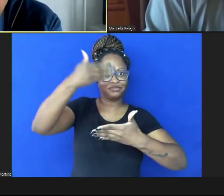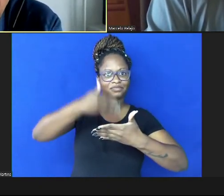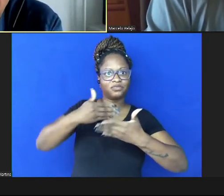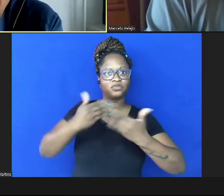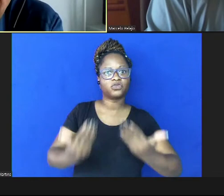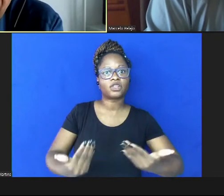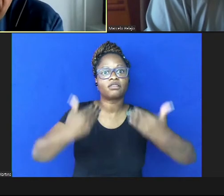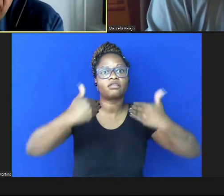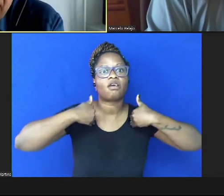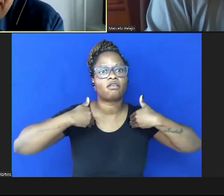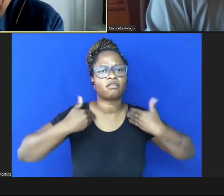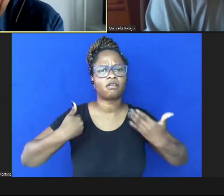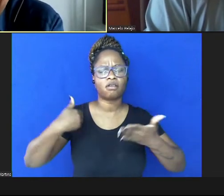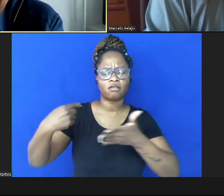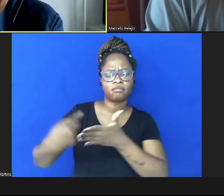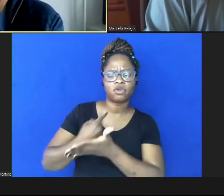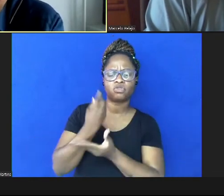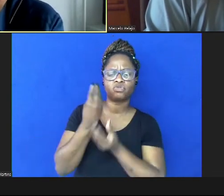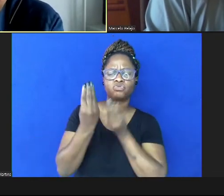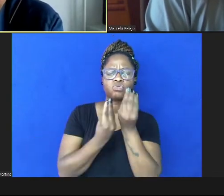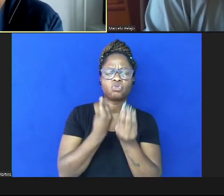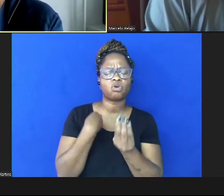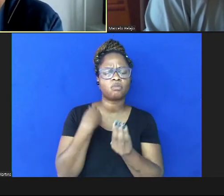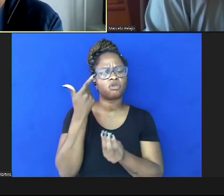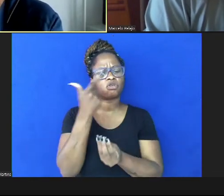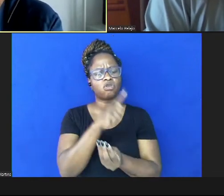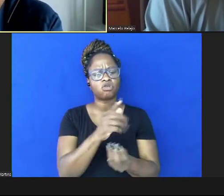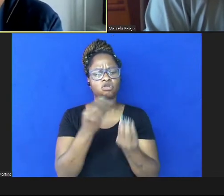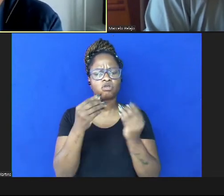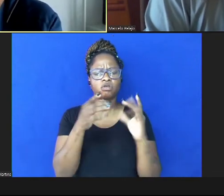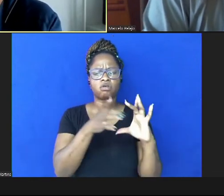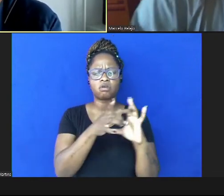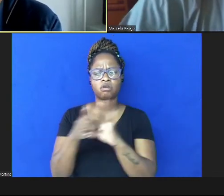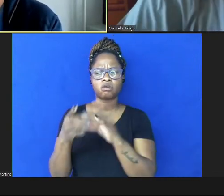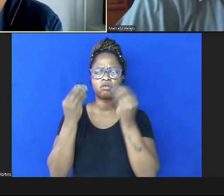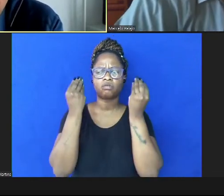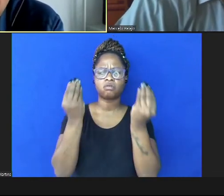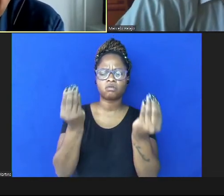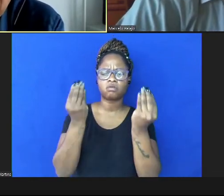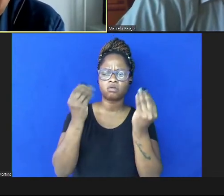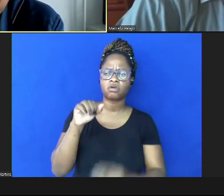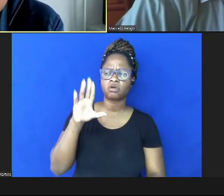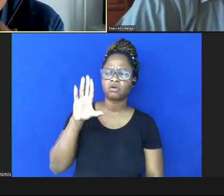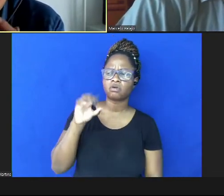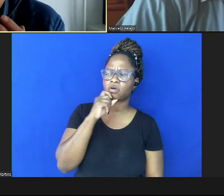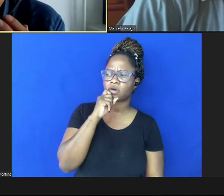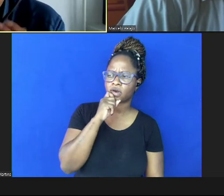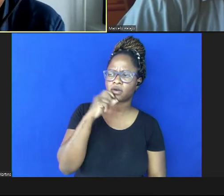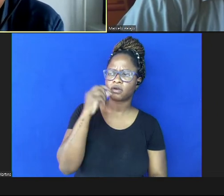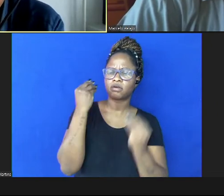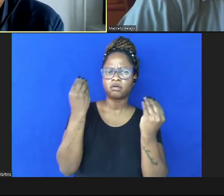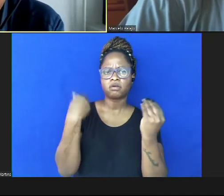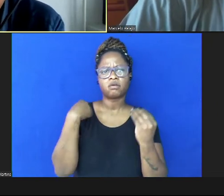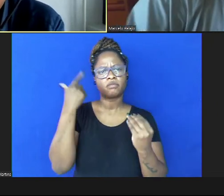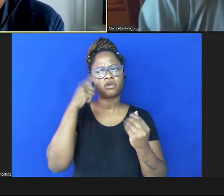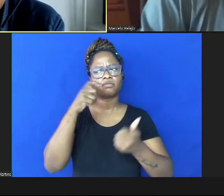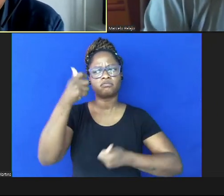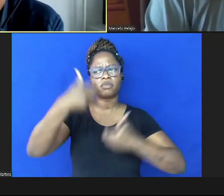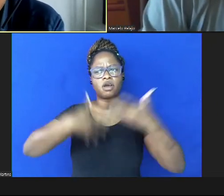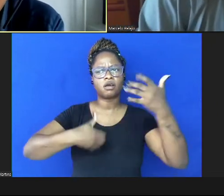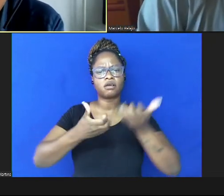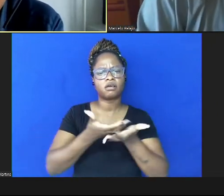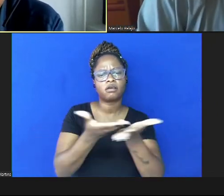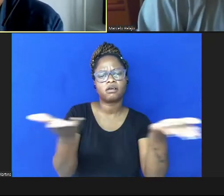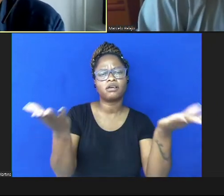A pergunta é como que você contextualiza isso para explicar para as pessoas. É